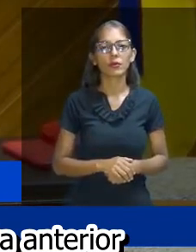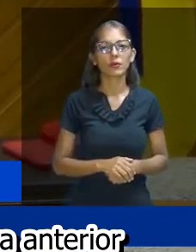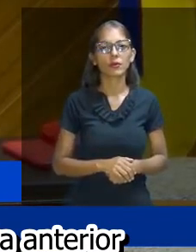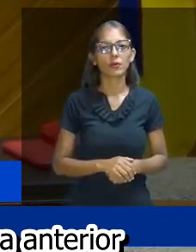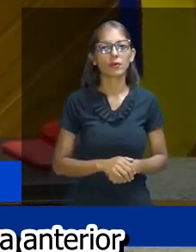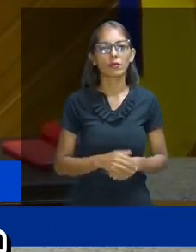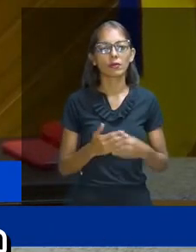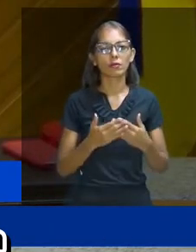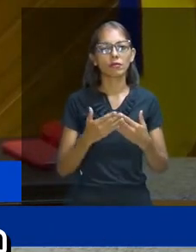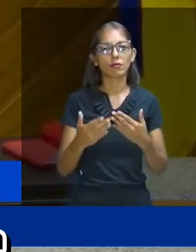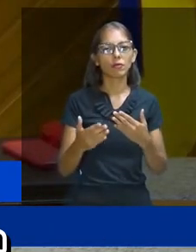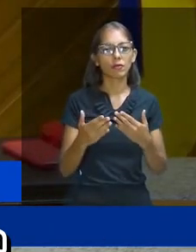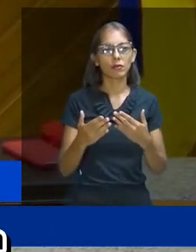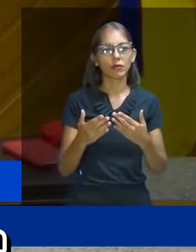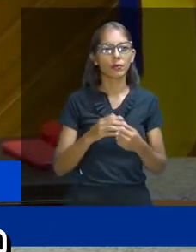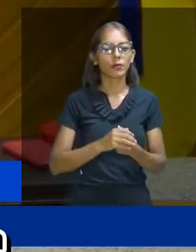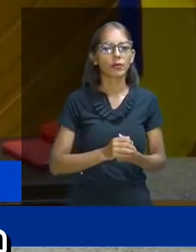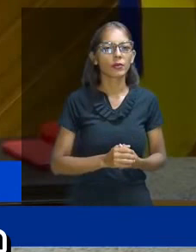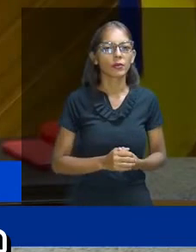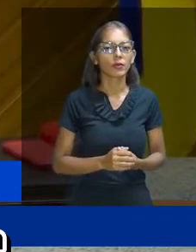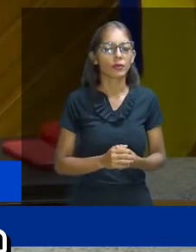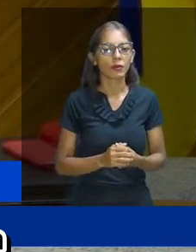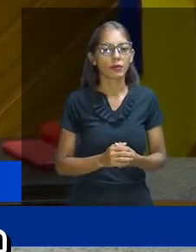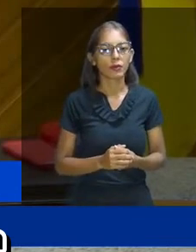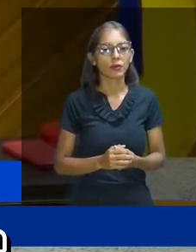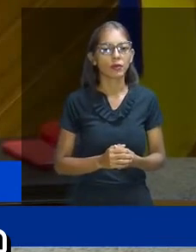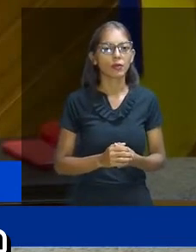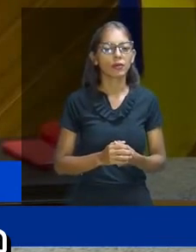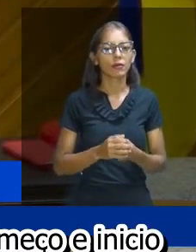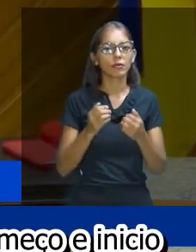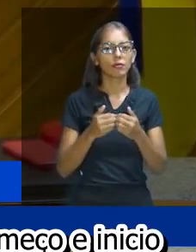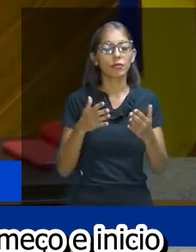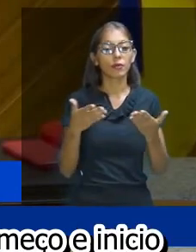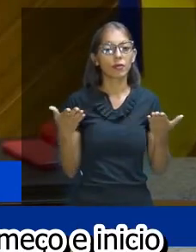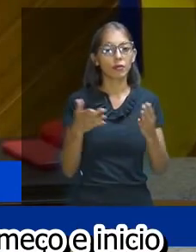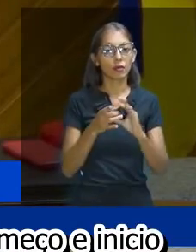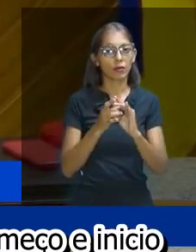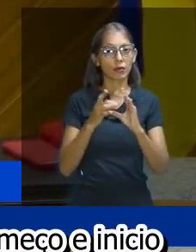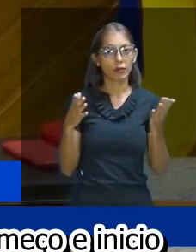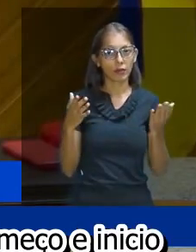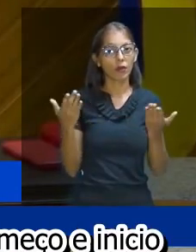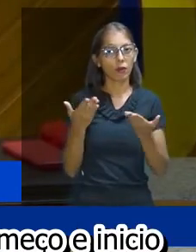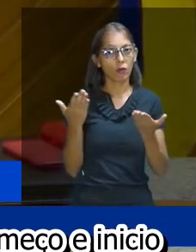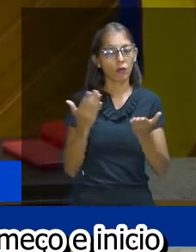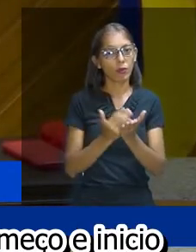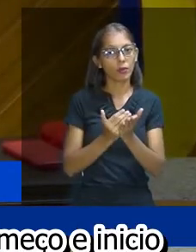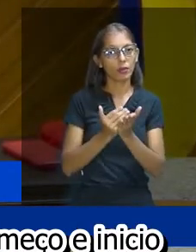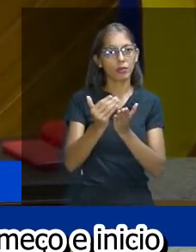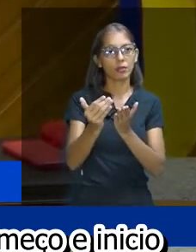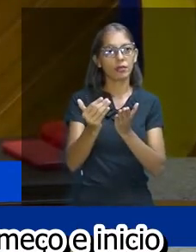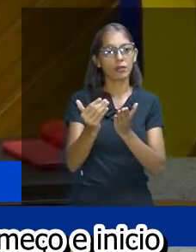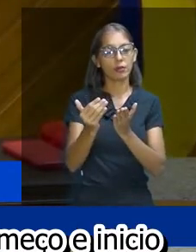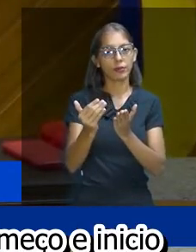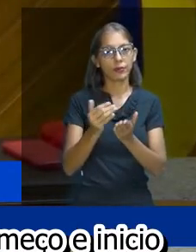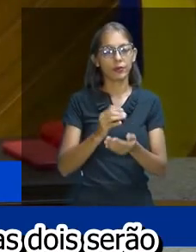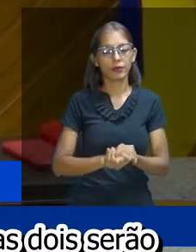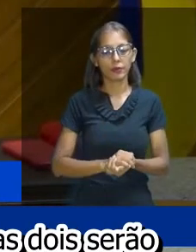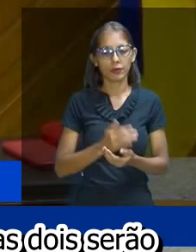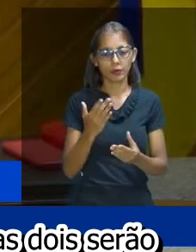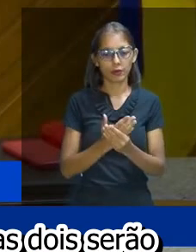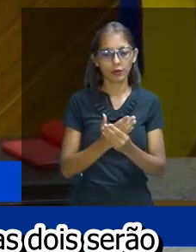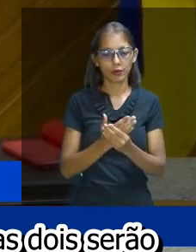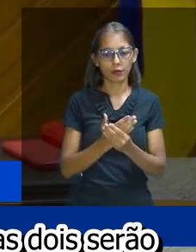aprovação da ata anterior aos ilustres pares, dou a ata por aprovada, se não houver nenhuma necessidade de alteração, e inicio